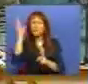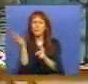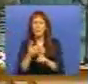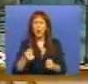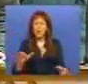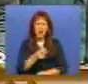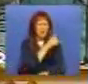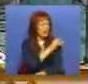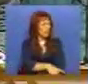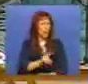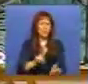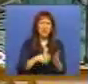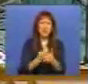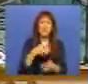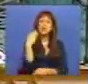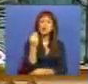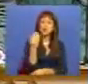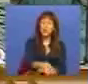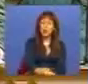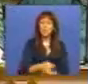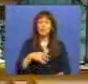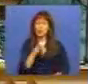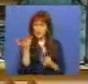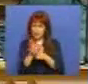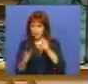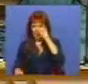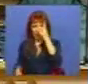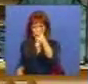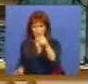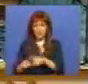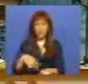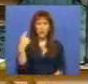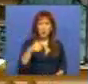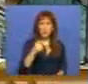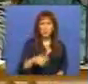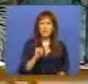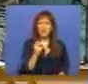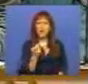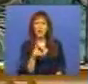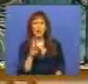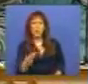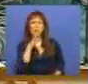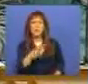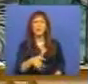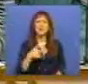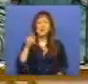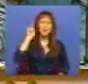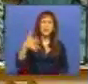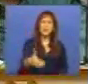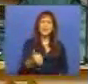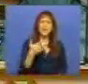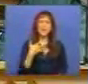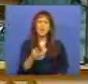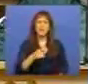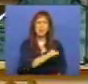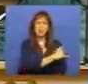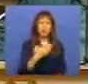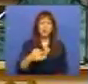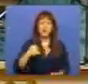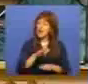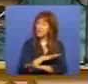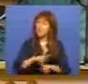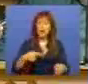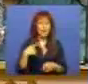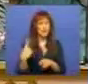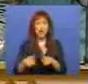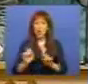os mais pobres e os jovens. 2 exemplos. O presidente do IRU disse, a 5 de dezembro de 2007, que vamos acabar